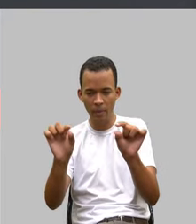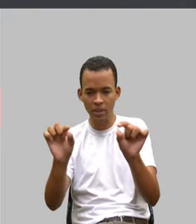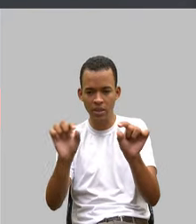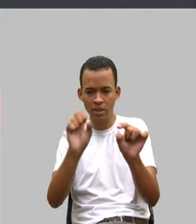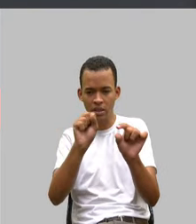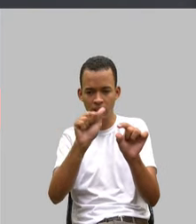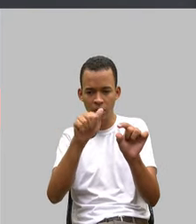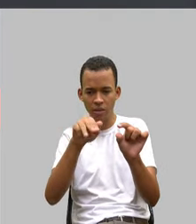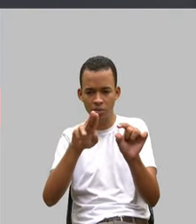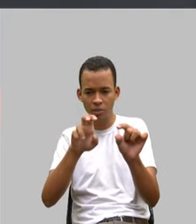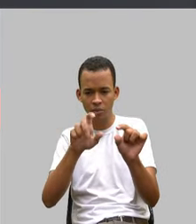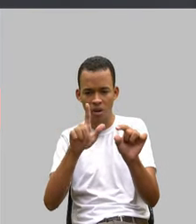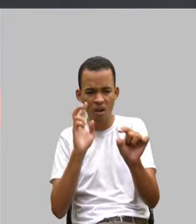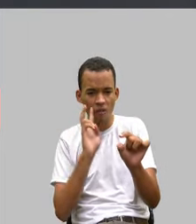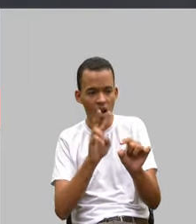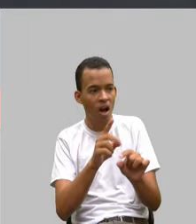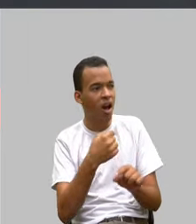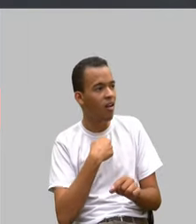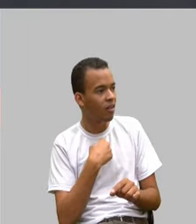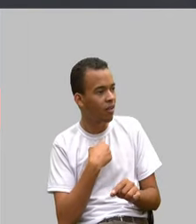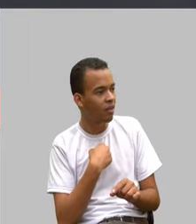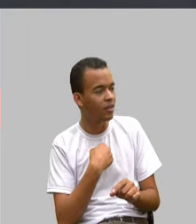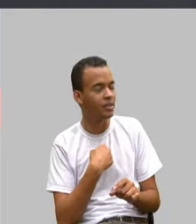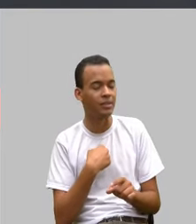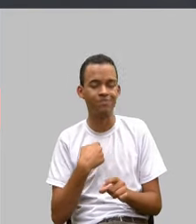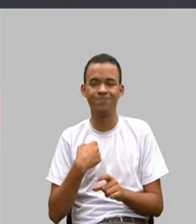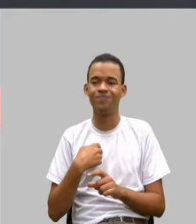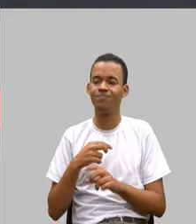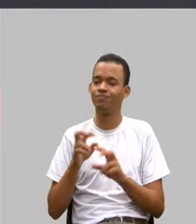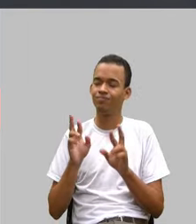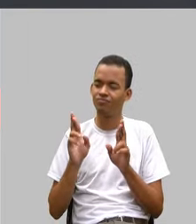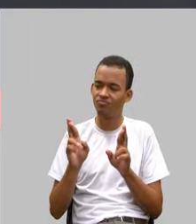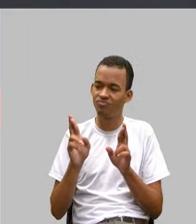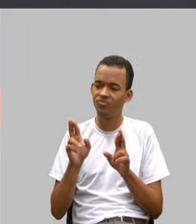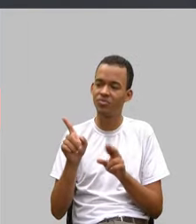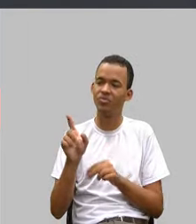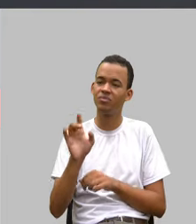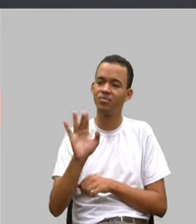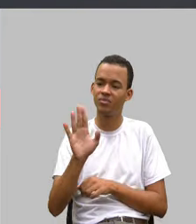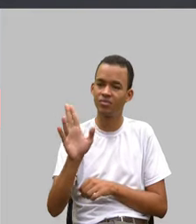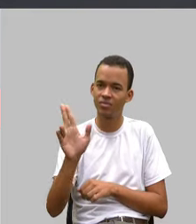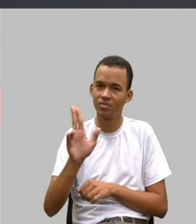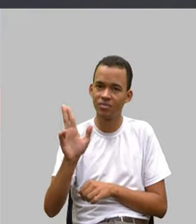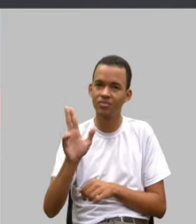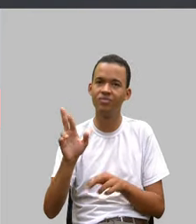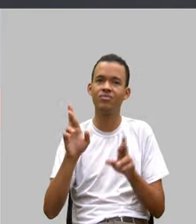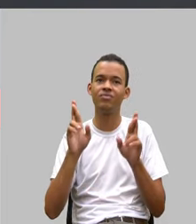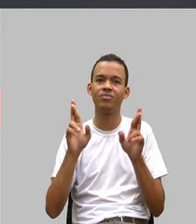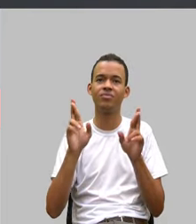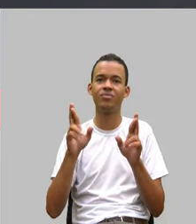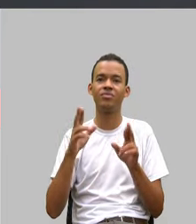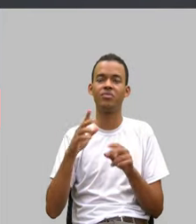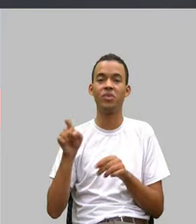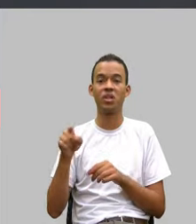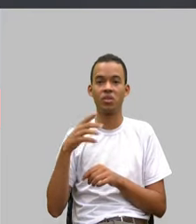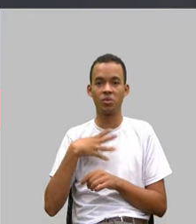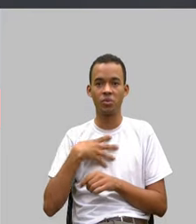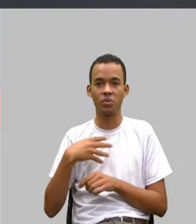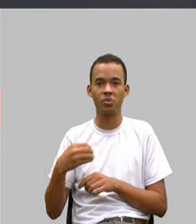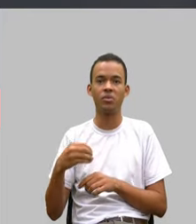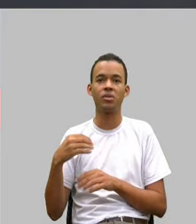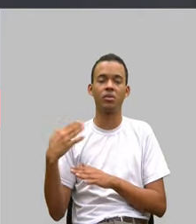ele então eu tinha muitas esperanças com a canabis que o meu filho melhorou